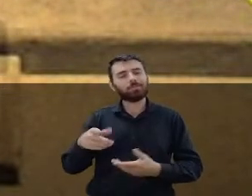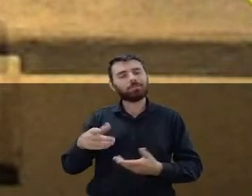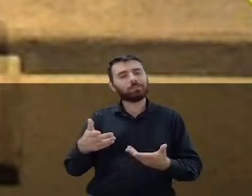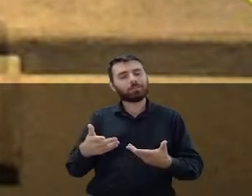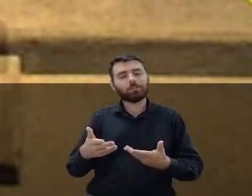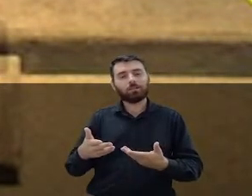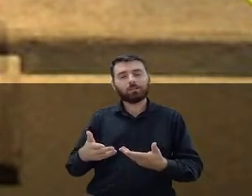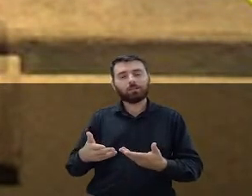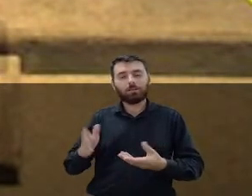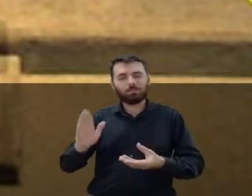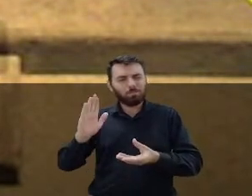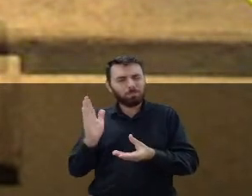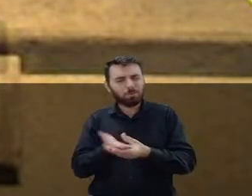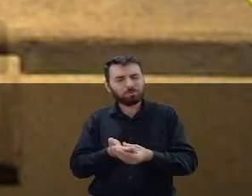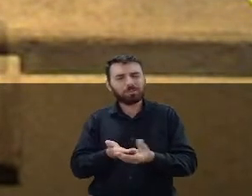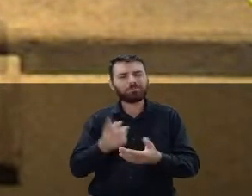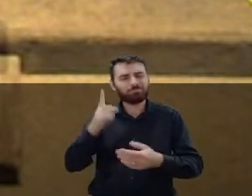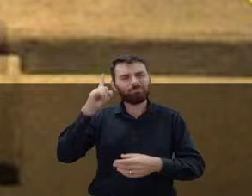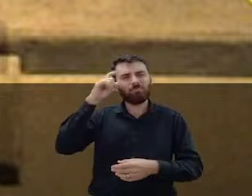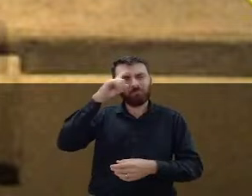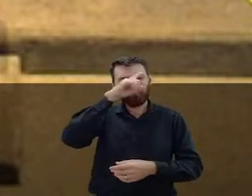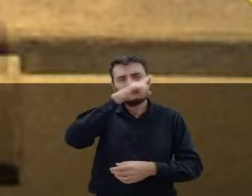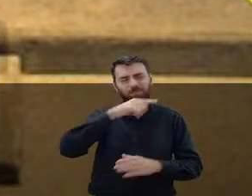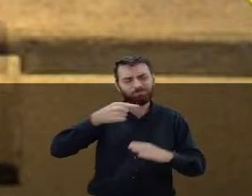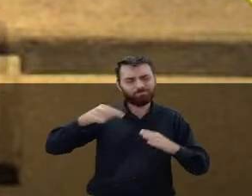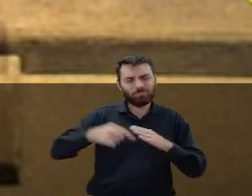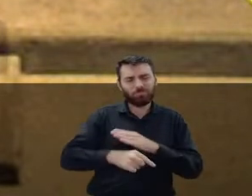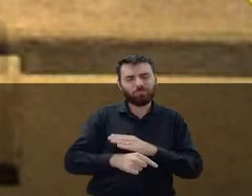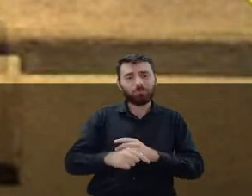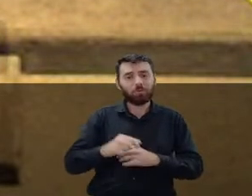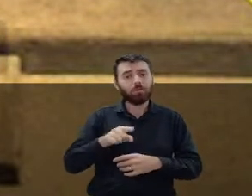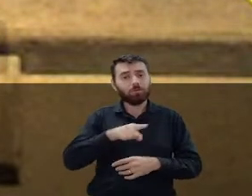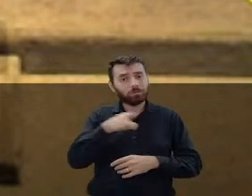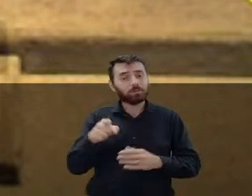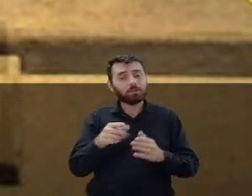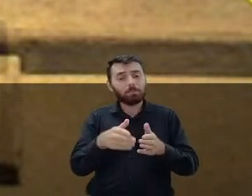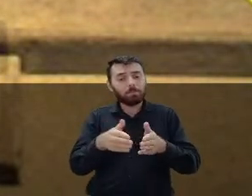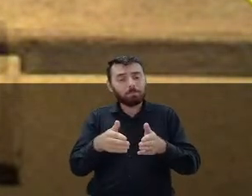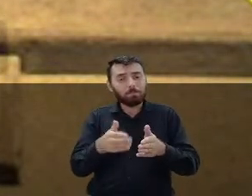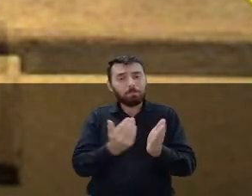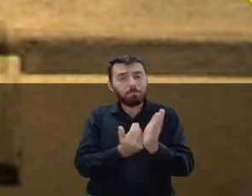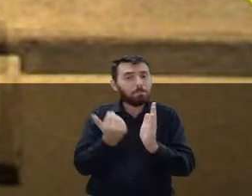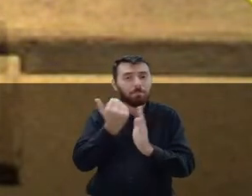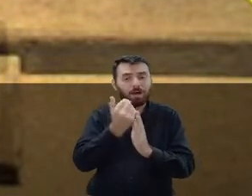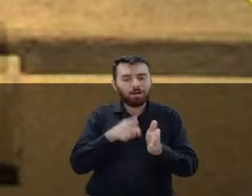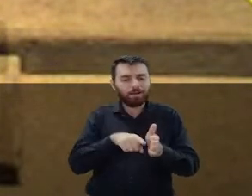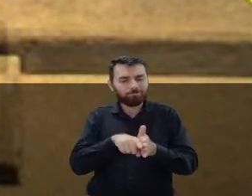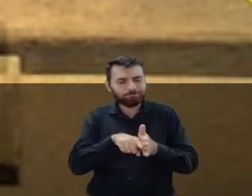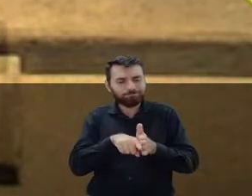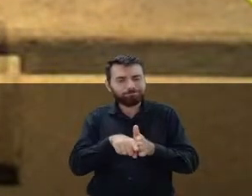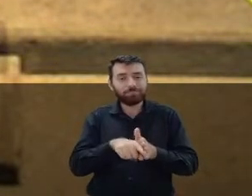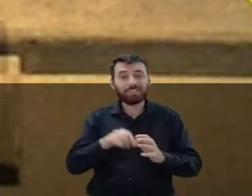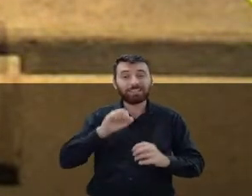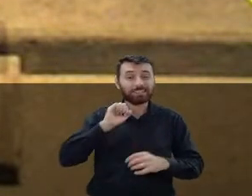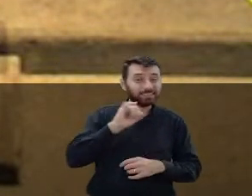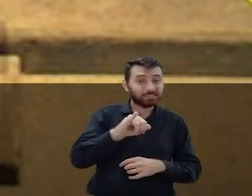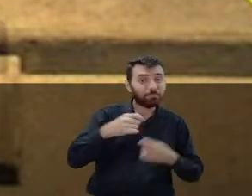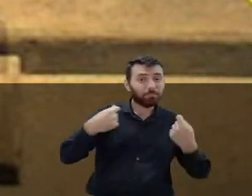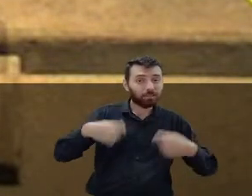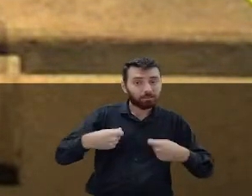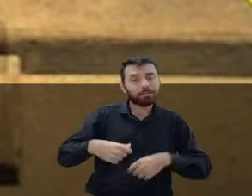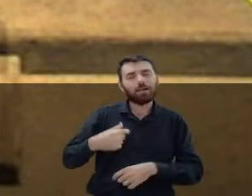se necessário, vista, se necessário, eu venho aqui também esclarecer qualquer ponto que esteja aí